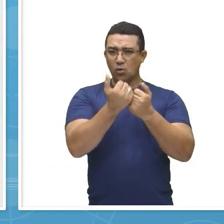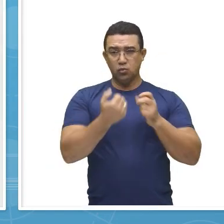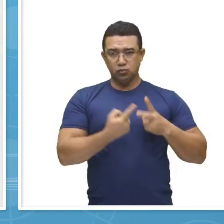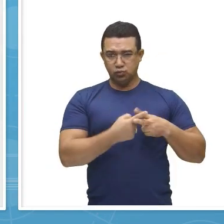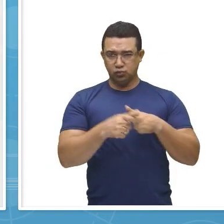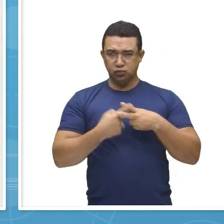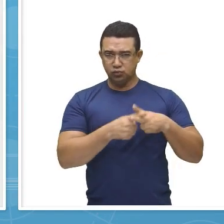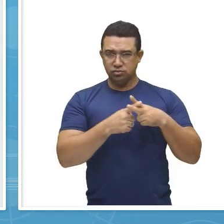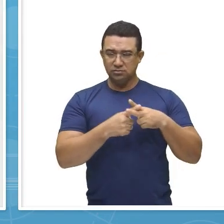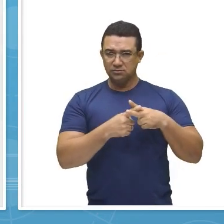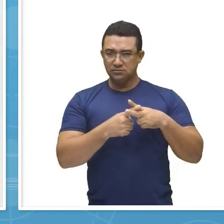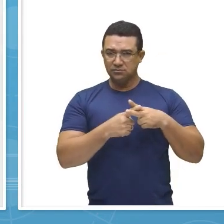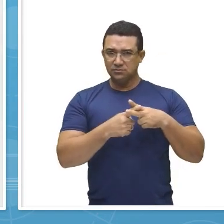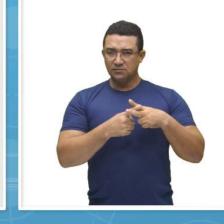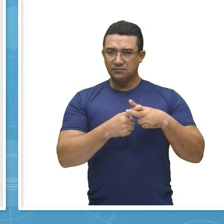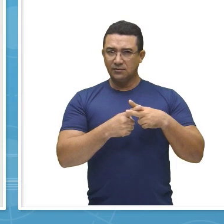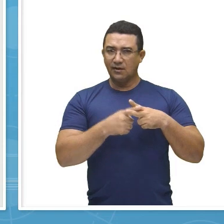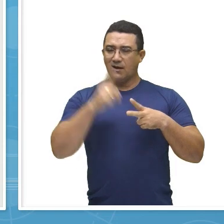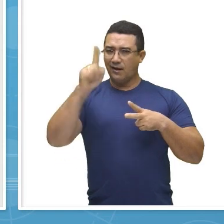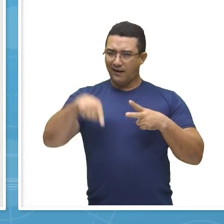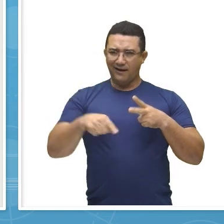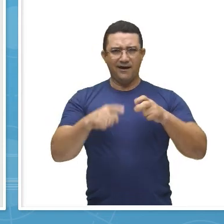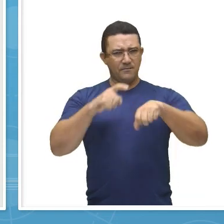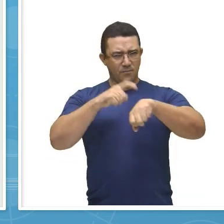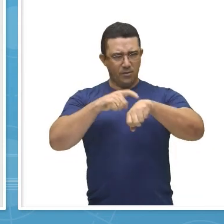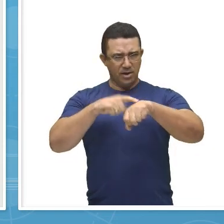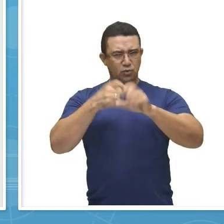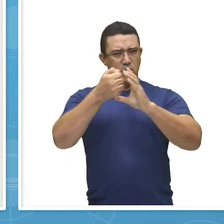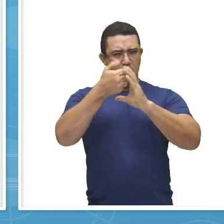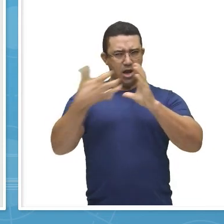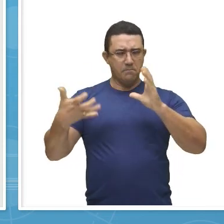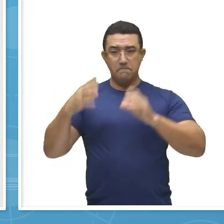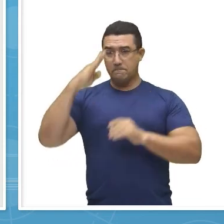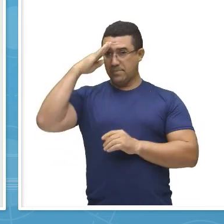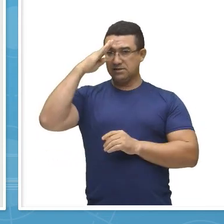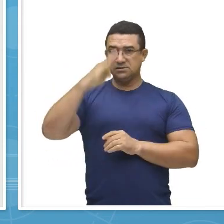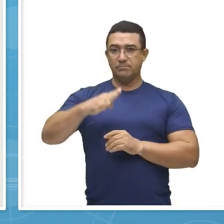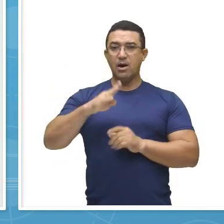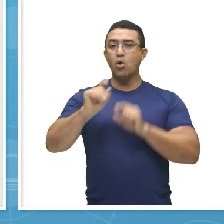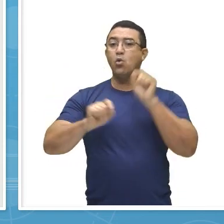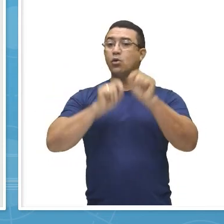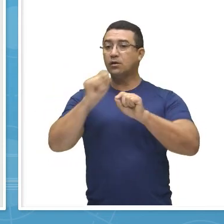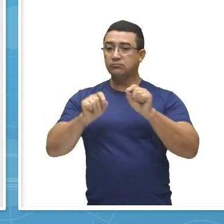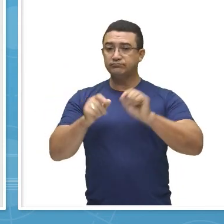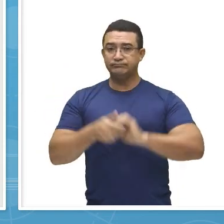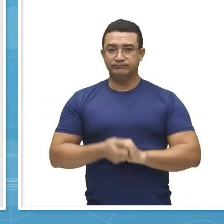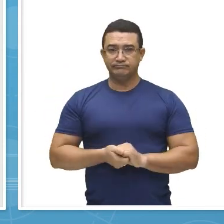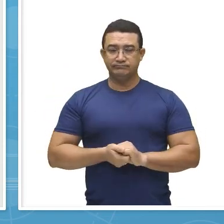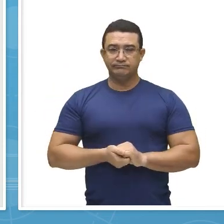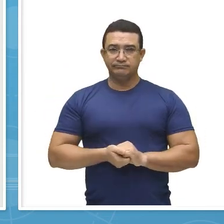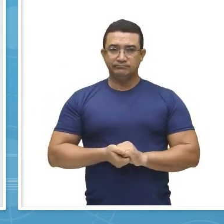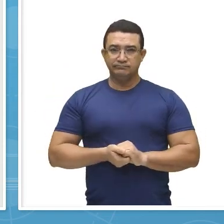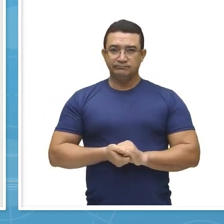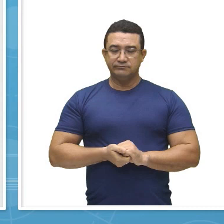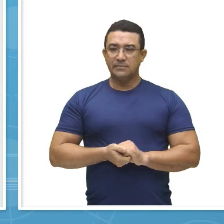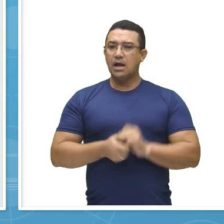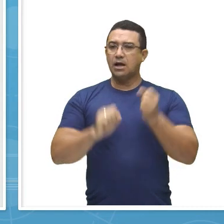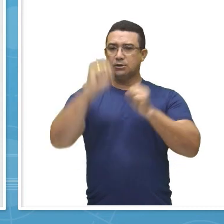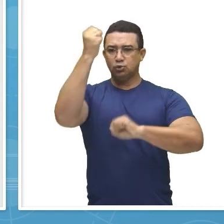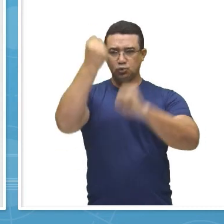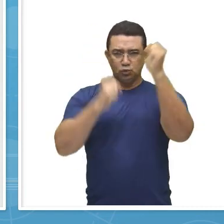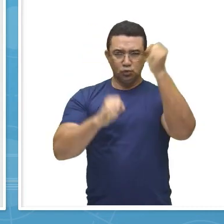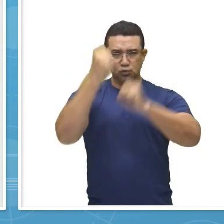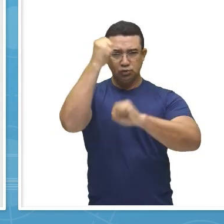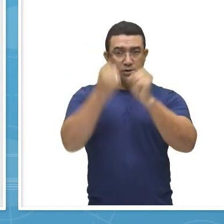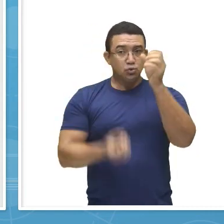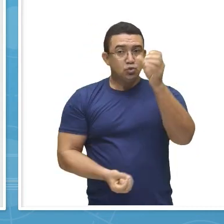de um momento que se caracteriza principalmente pelo fato de que da indústria estar